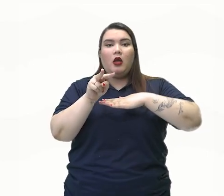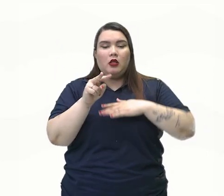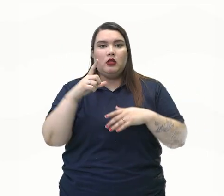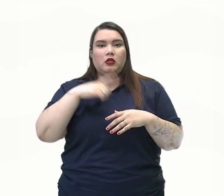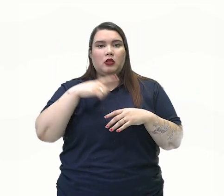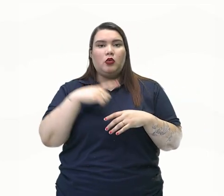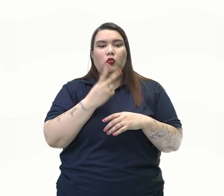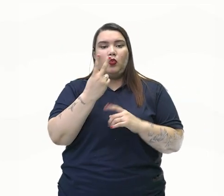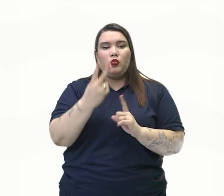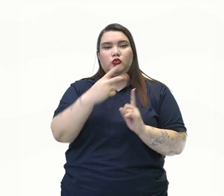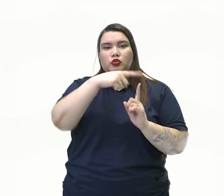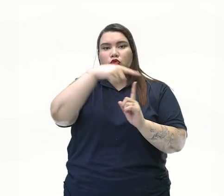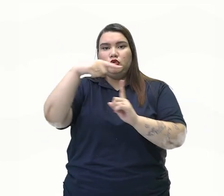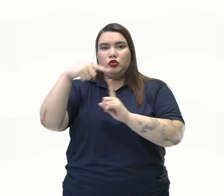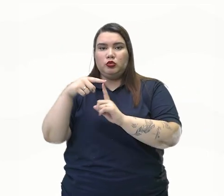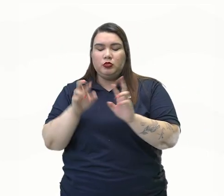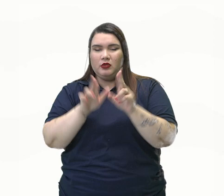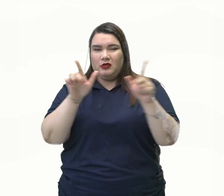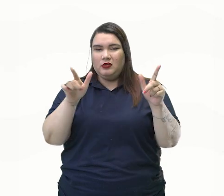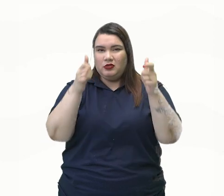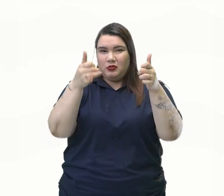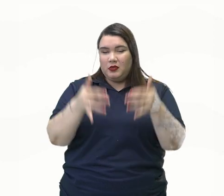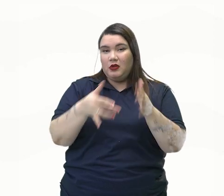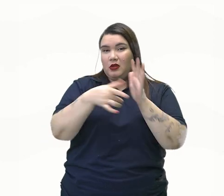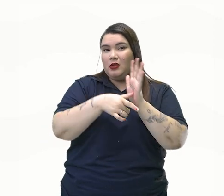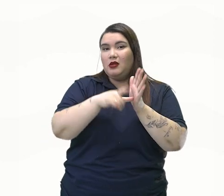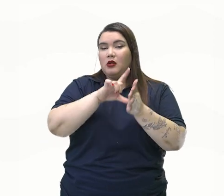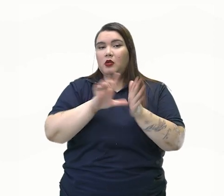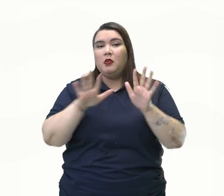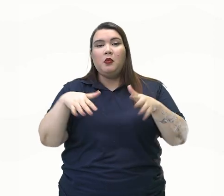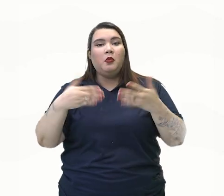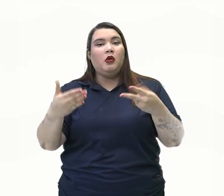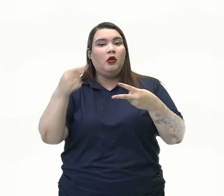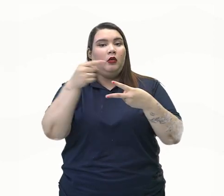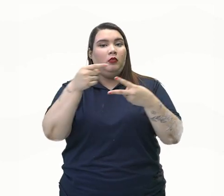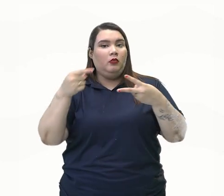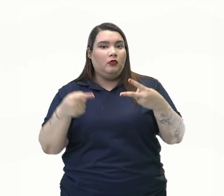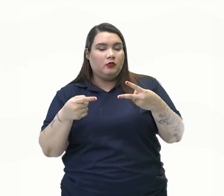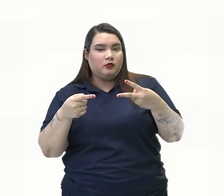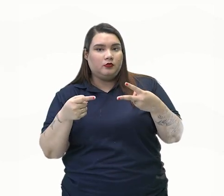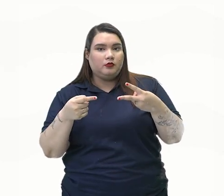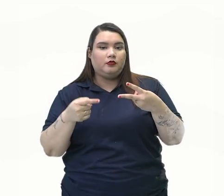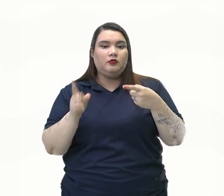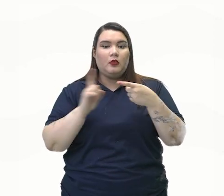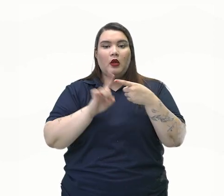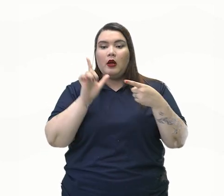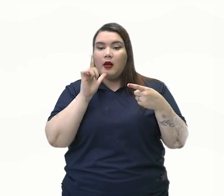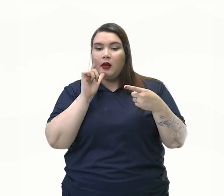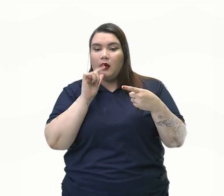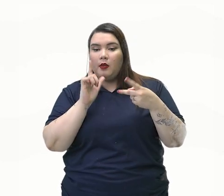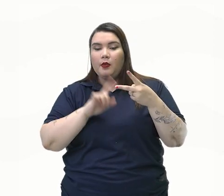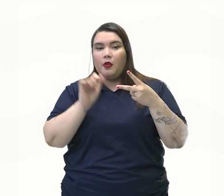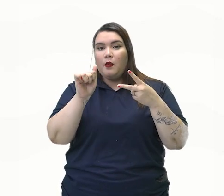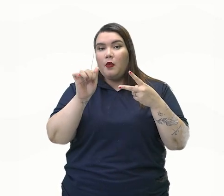olhos passa por dois meios diferentes, como eu falei para vocês. Quais são esses meios? A água e o